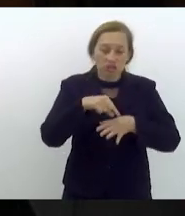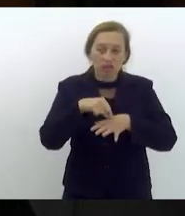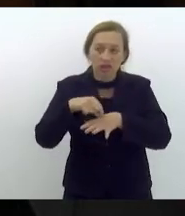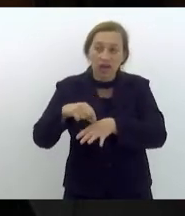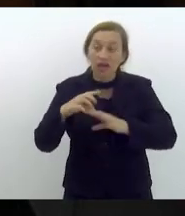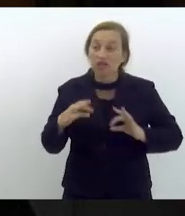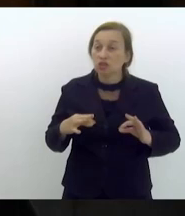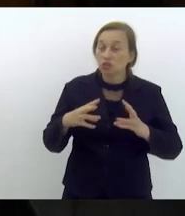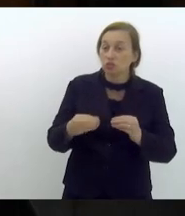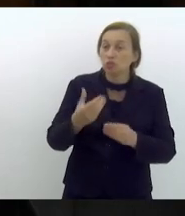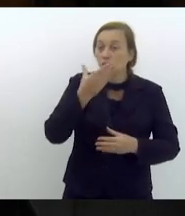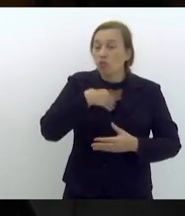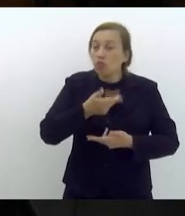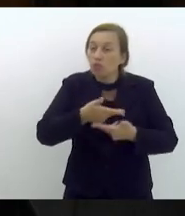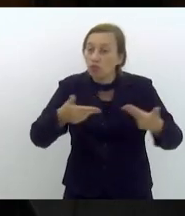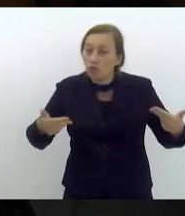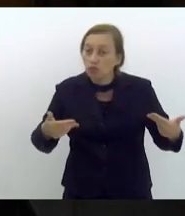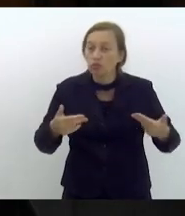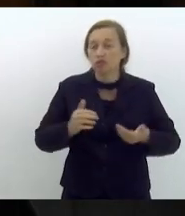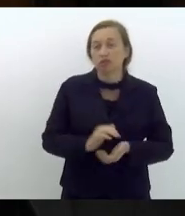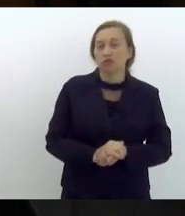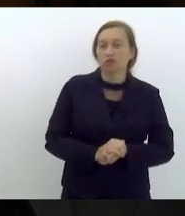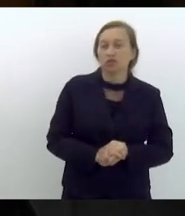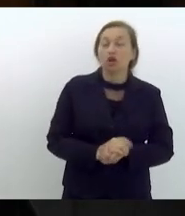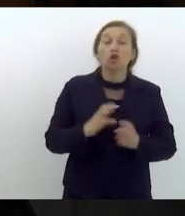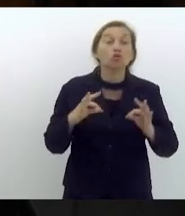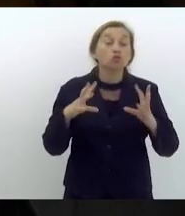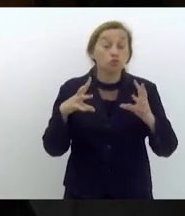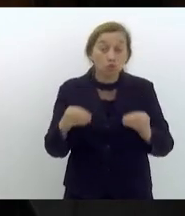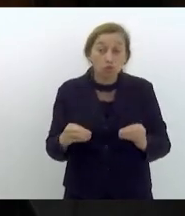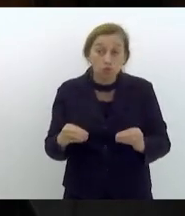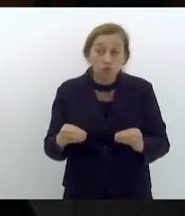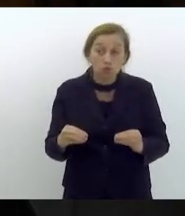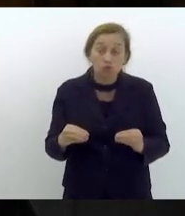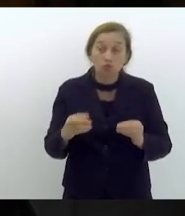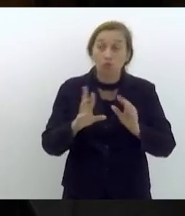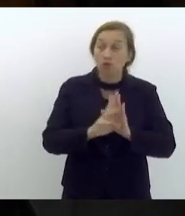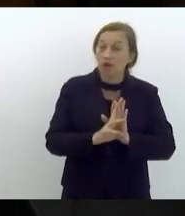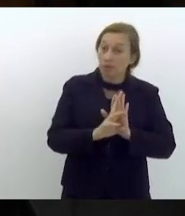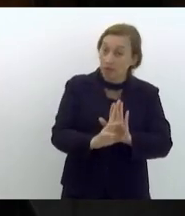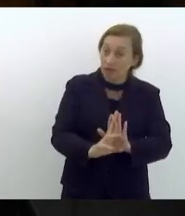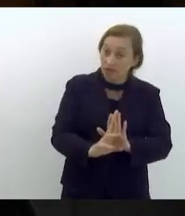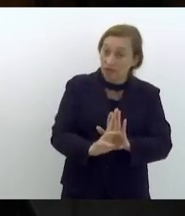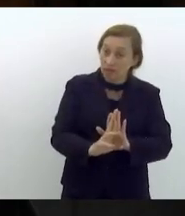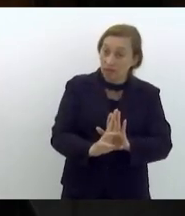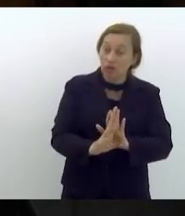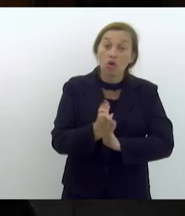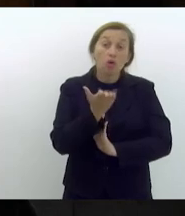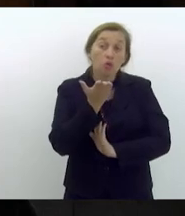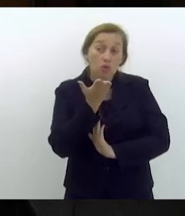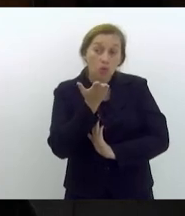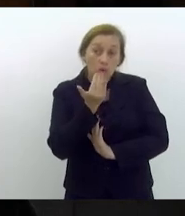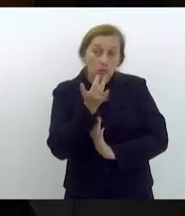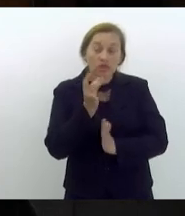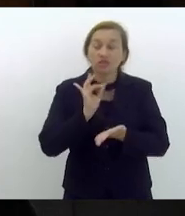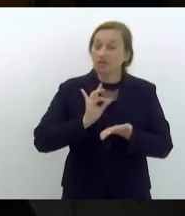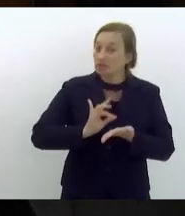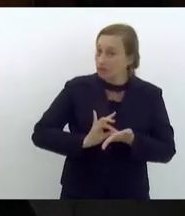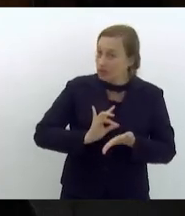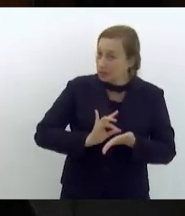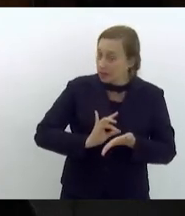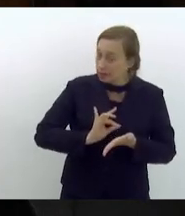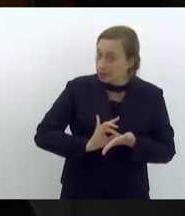frutas verduras tudo aquilo que representa comida de verdade